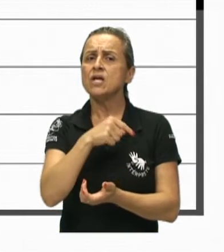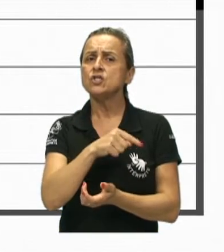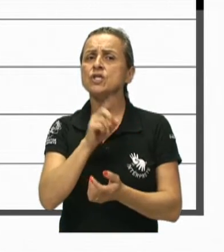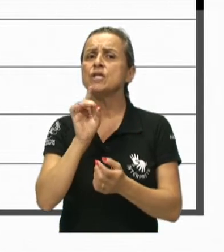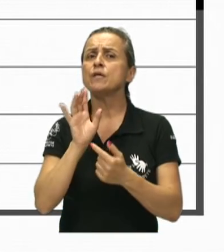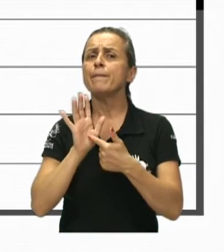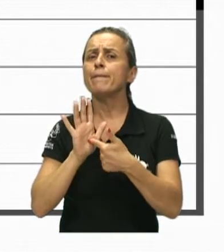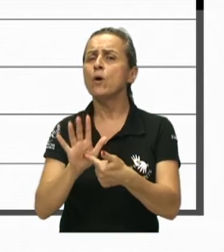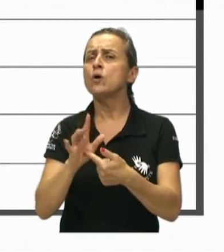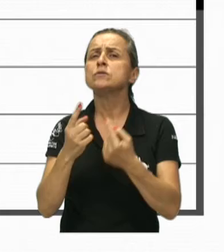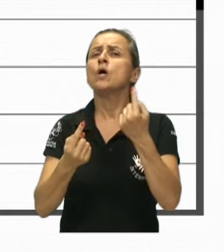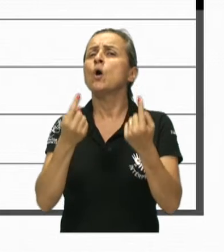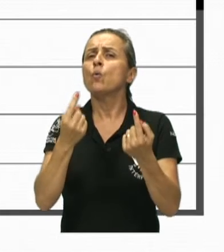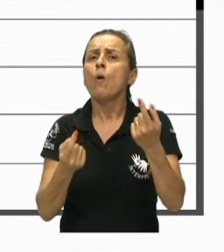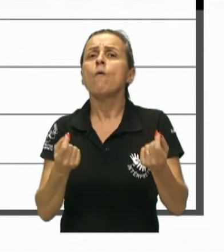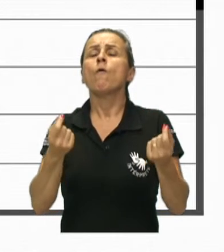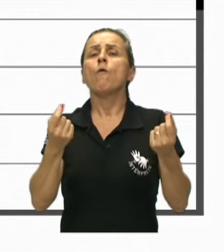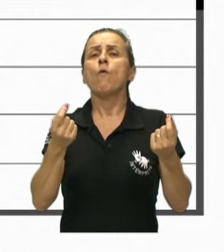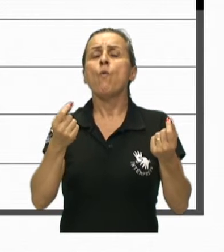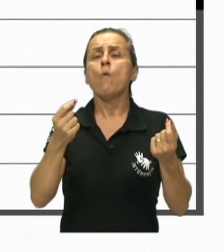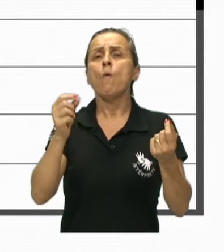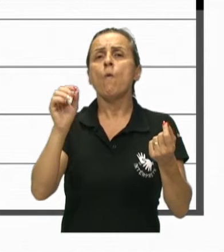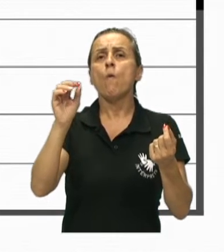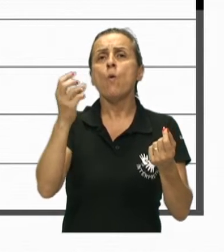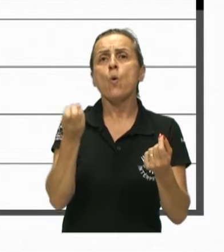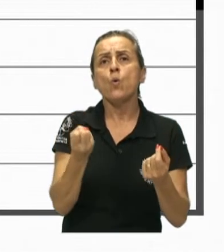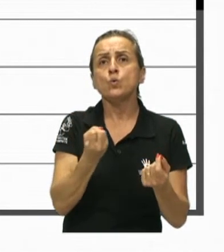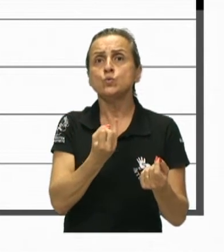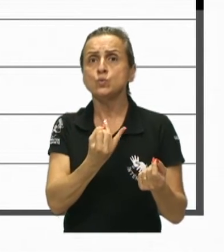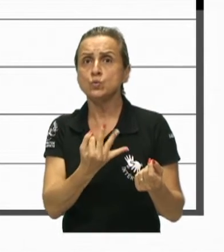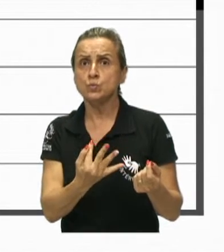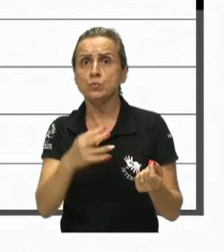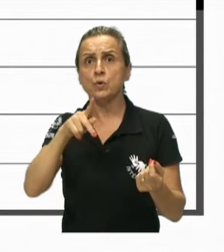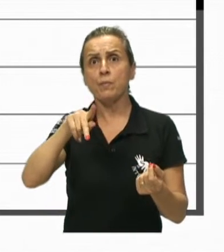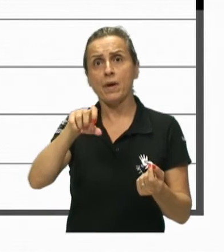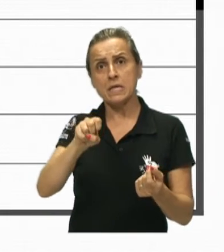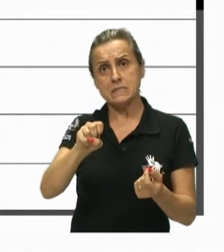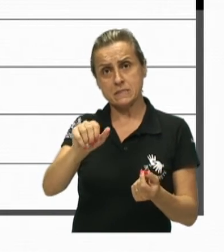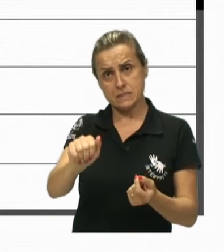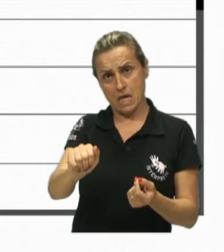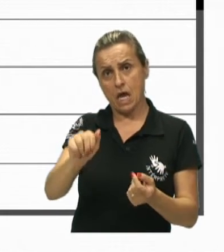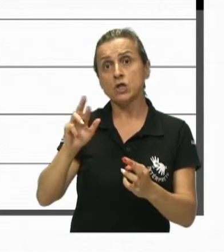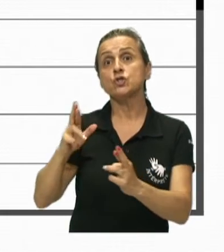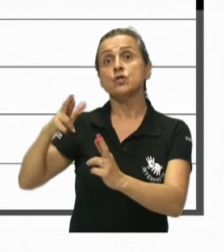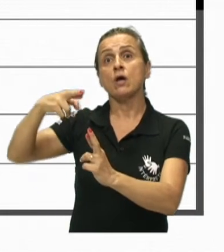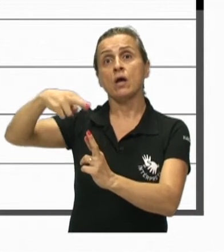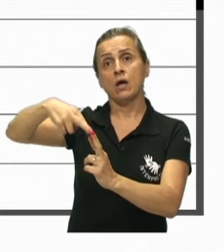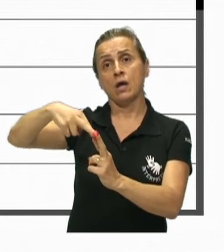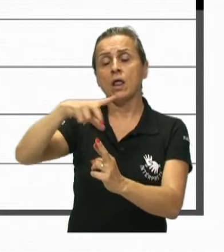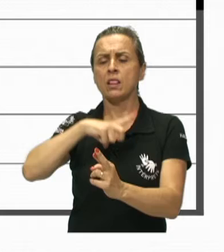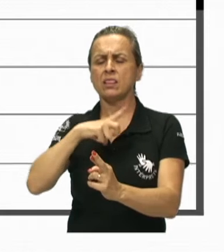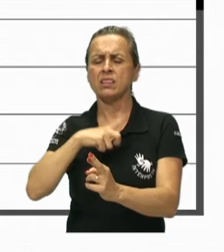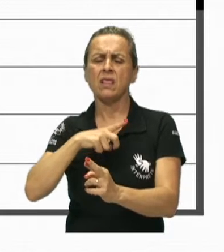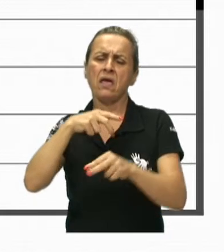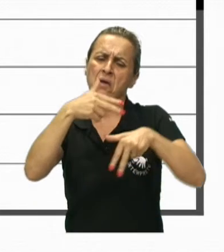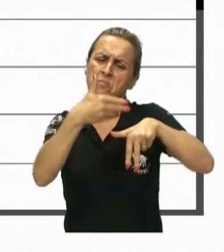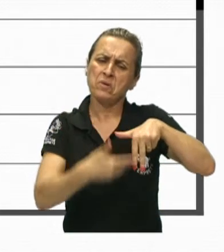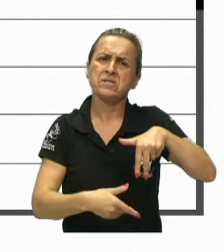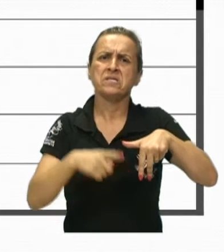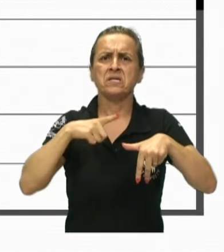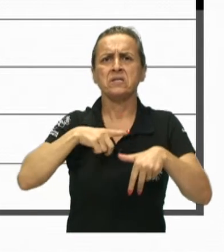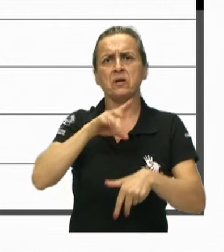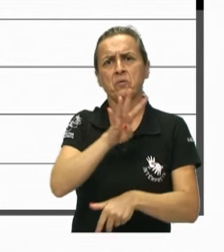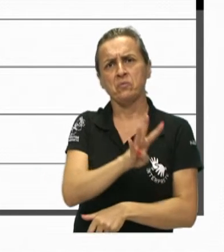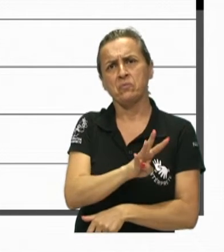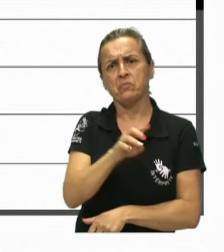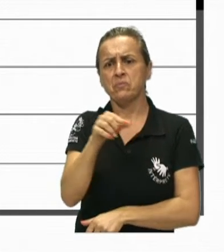de PSA de referência. Assim. Então, tem pacientes que têm PSA de 4, de 7, que